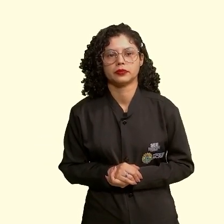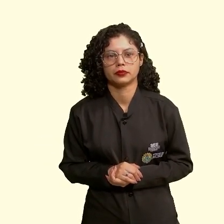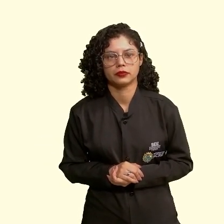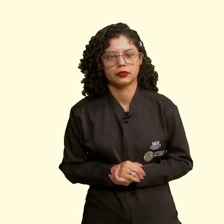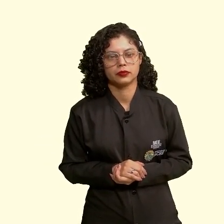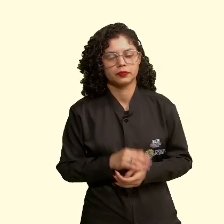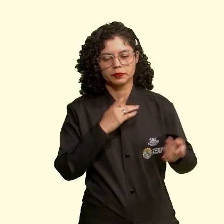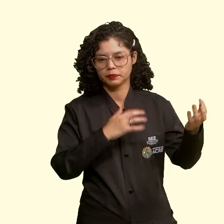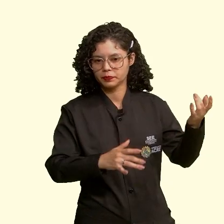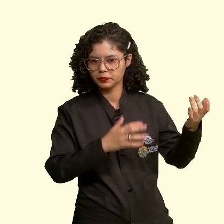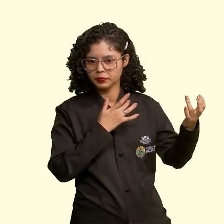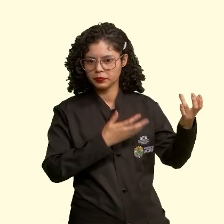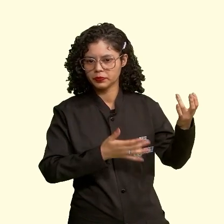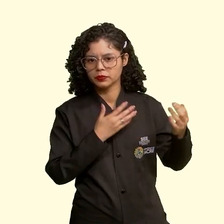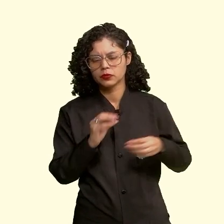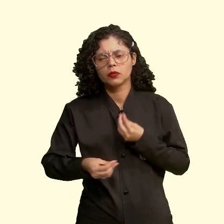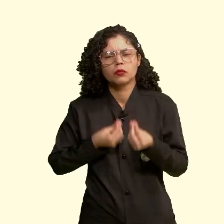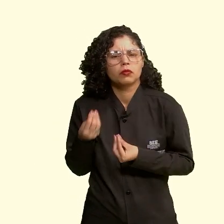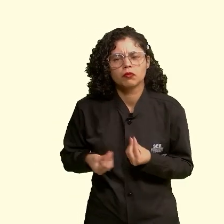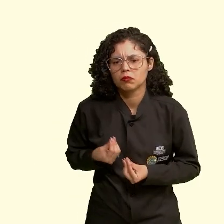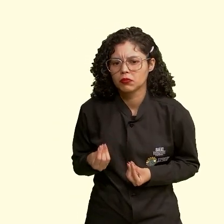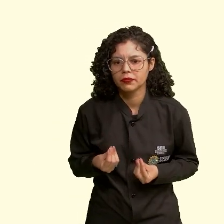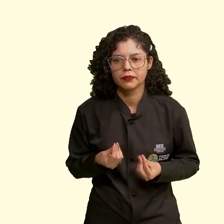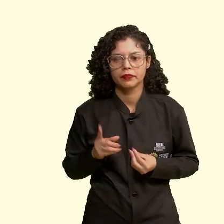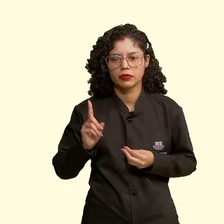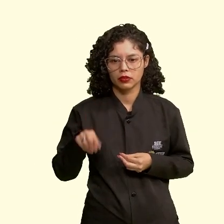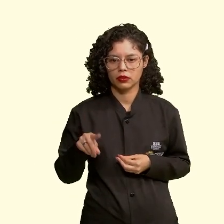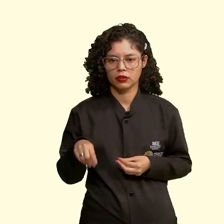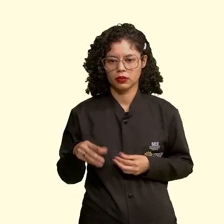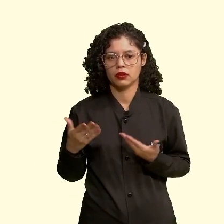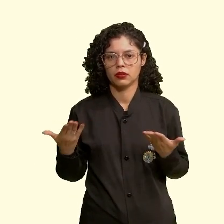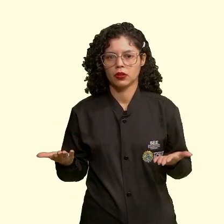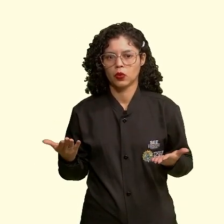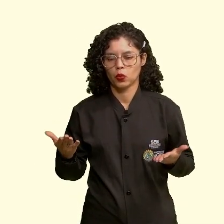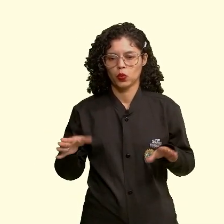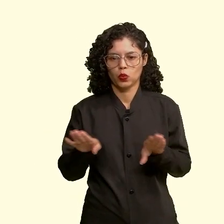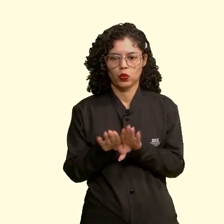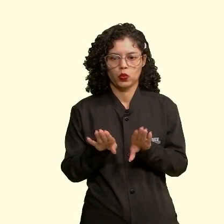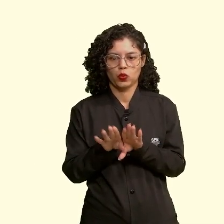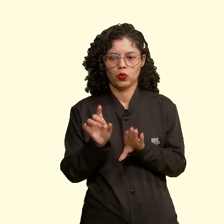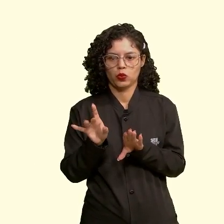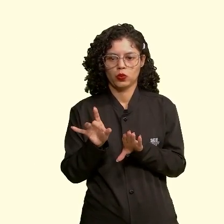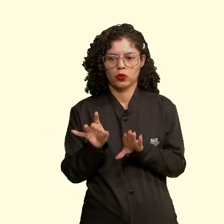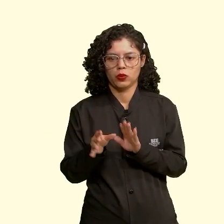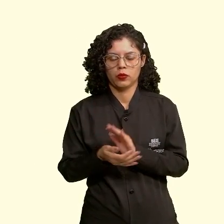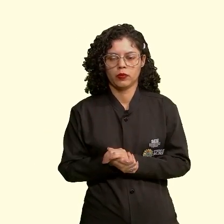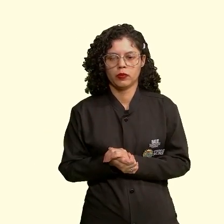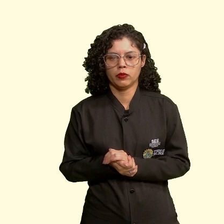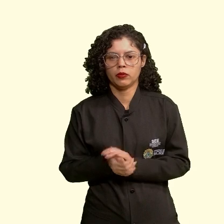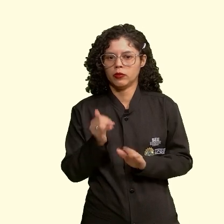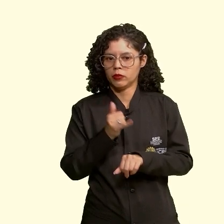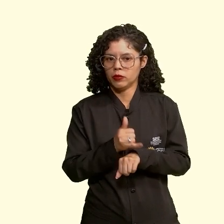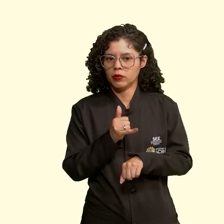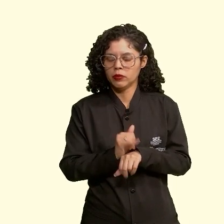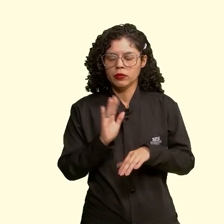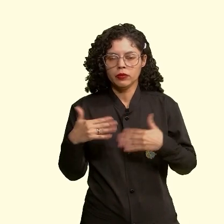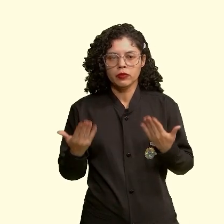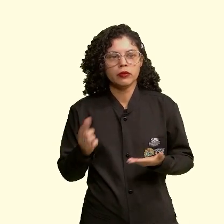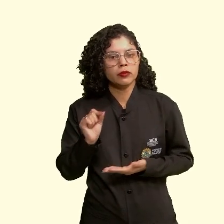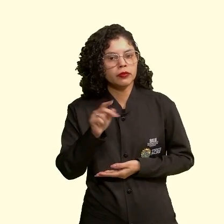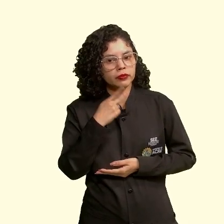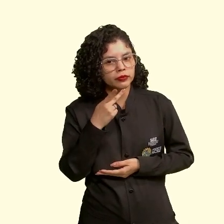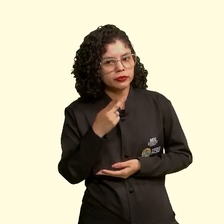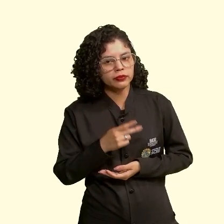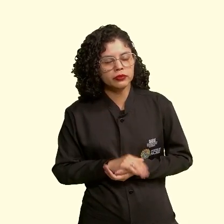sopro, de corda, de teclas ou é um instrumento de metal? O que você me